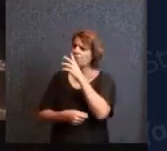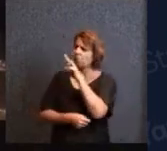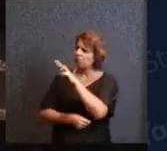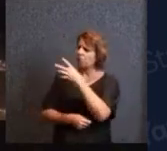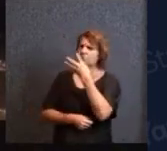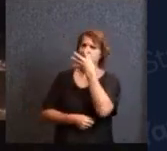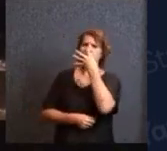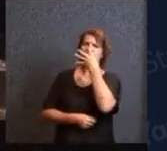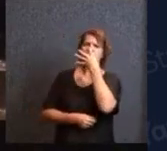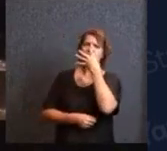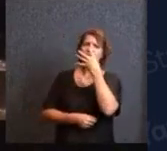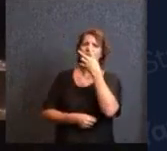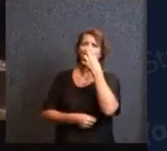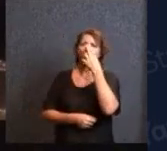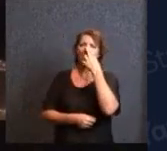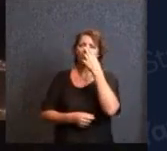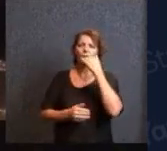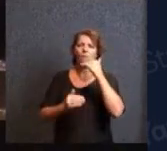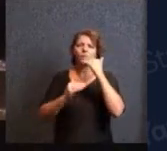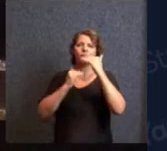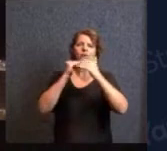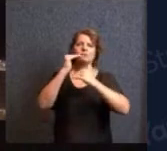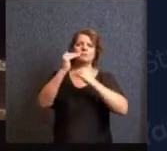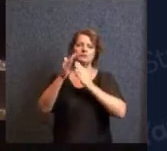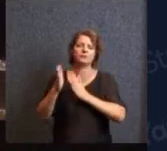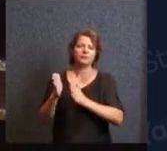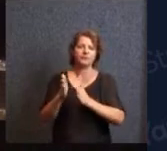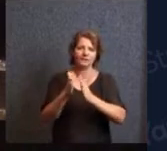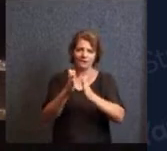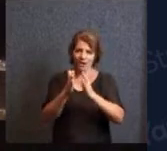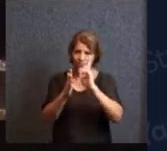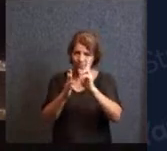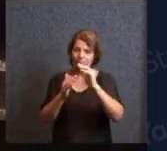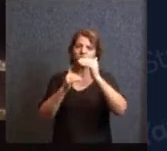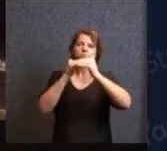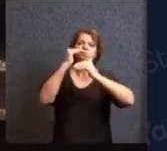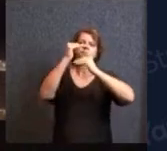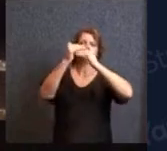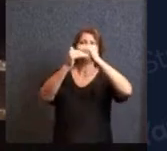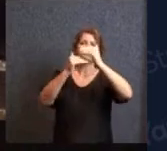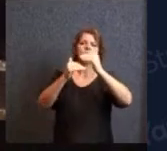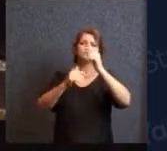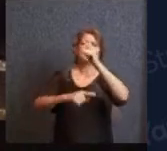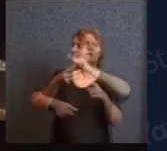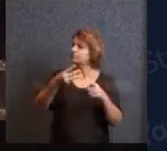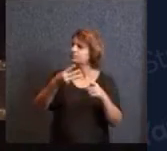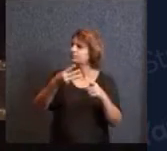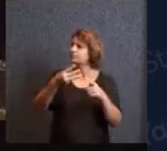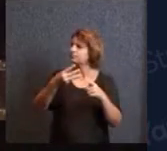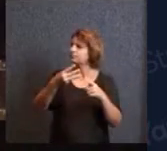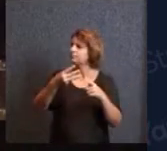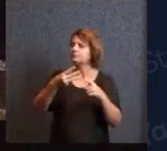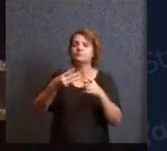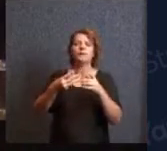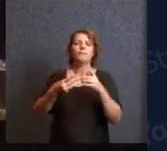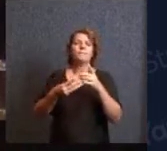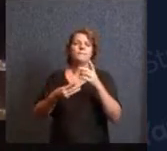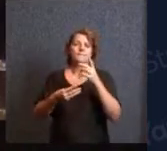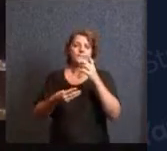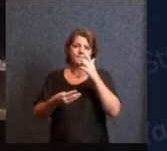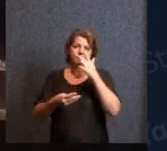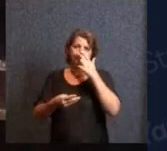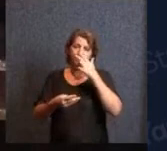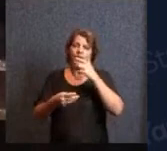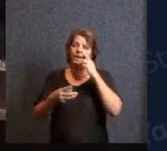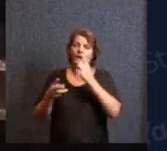Esses caminhos, o primeiro passo foi a tomada de decisão das lideranças, e é o que vocês têm aqui hoje. Além dos eixos que eu